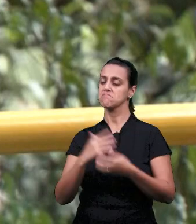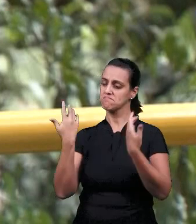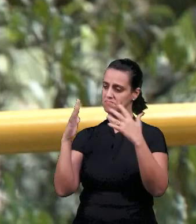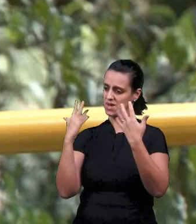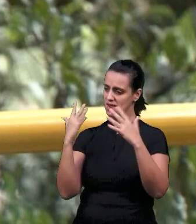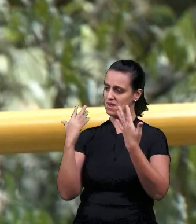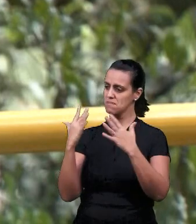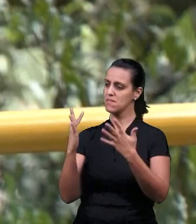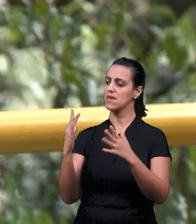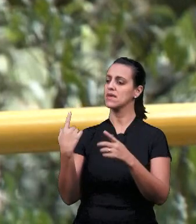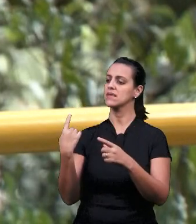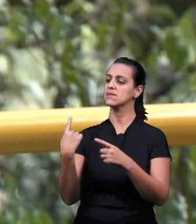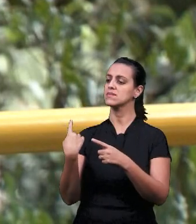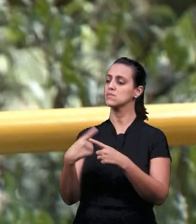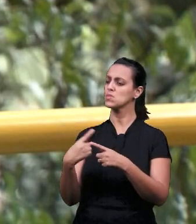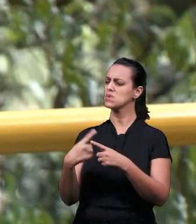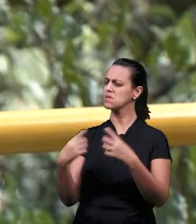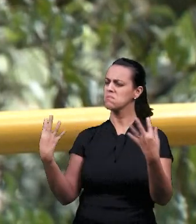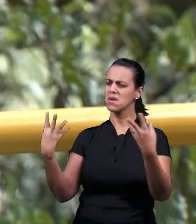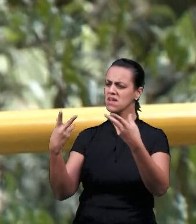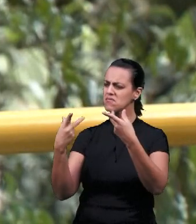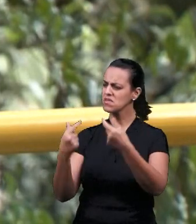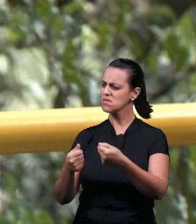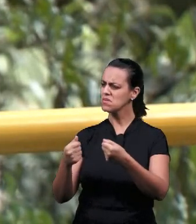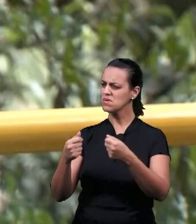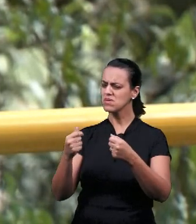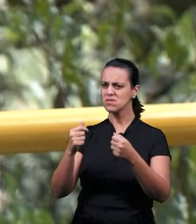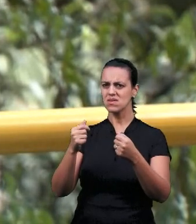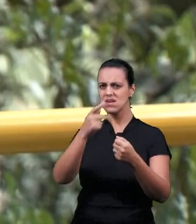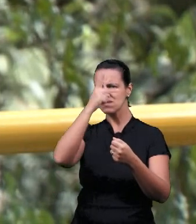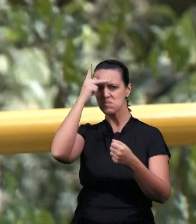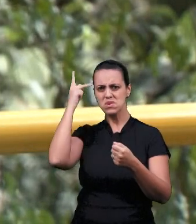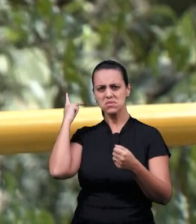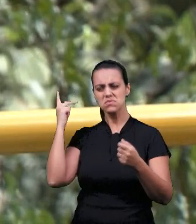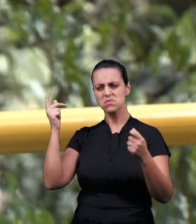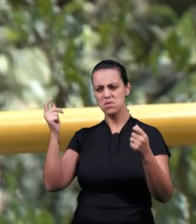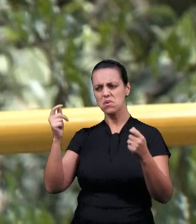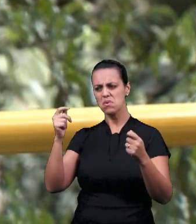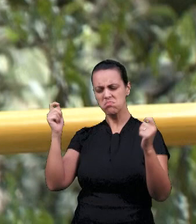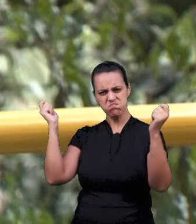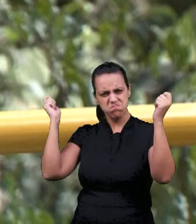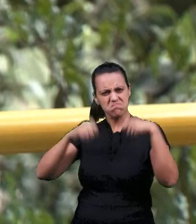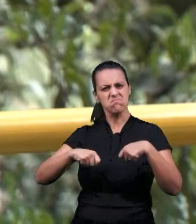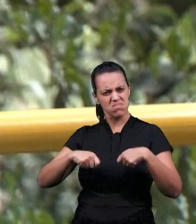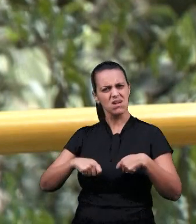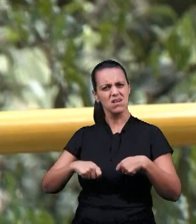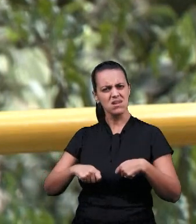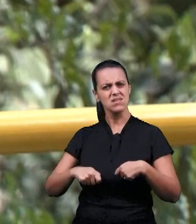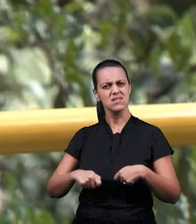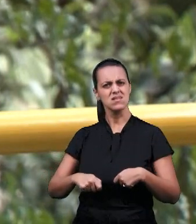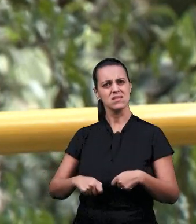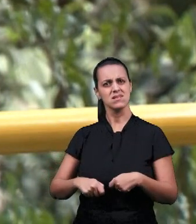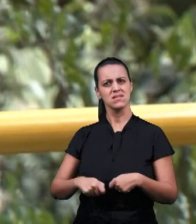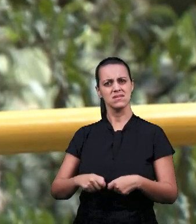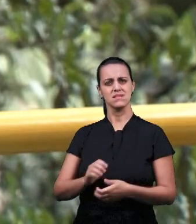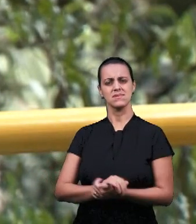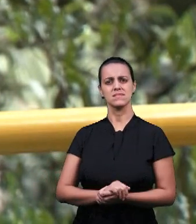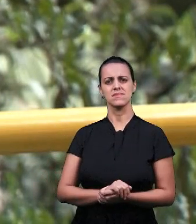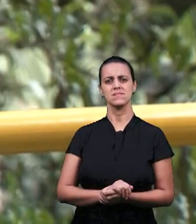pela determinação, junto com pessoas também muito competentes, a optar por renovar o contrato com a Rede